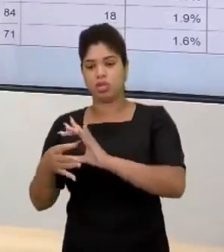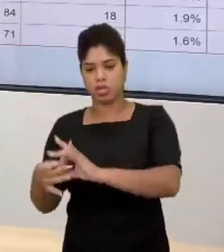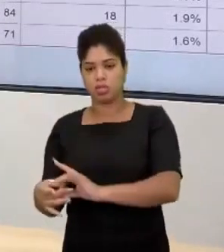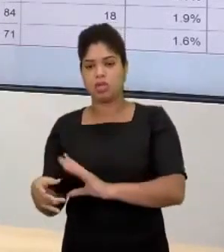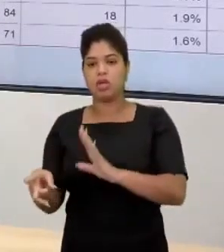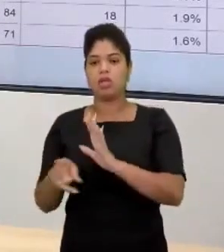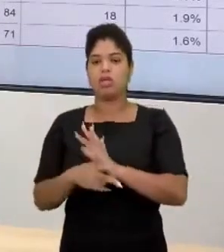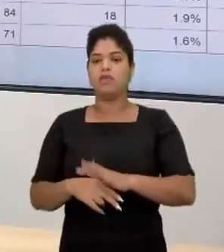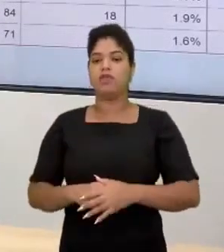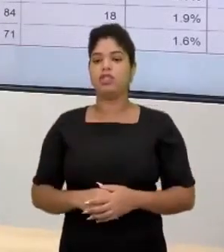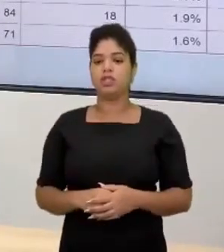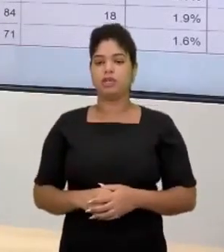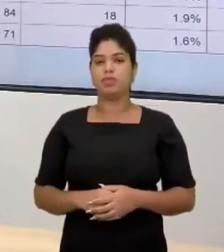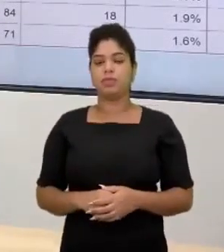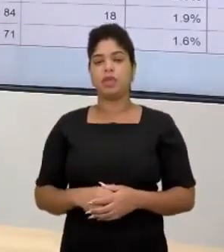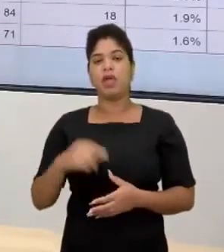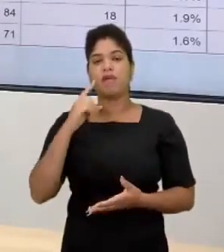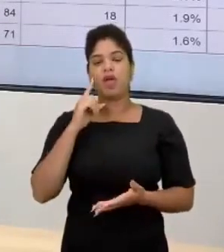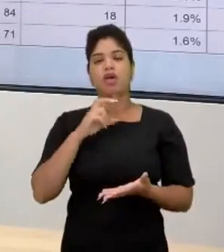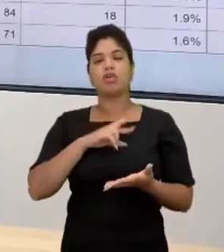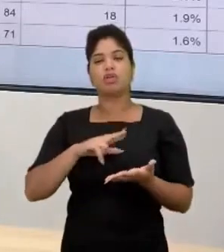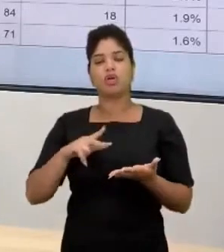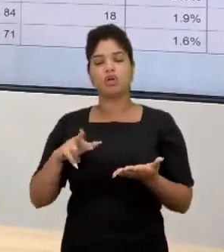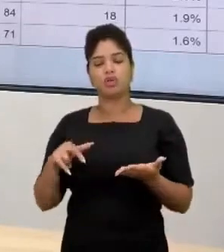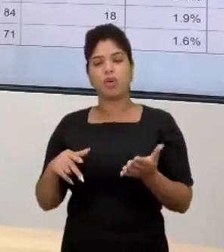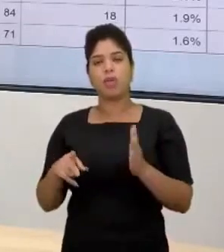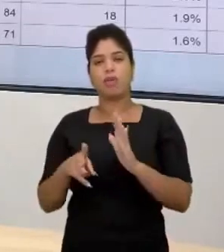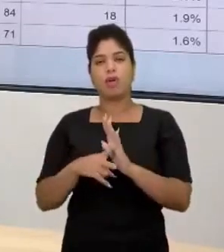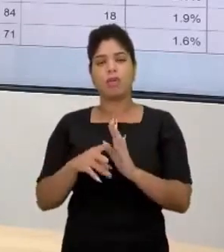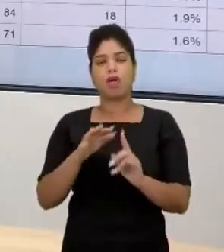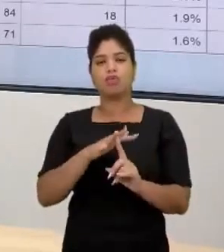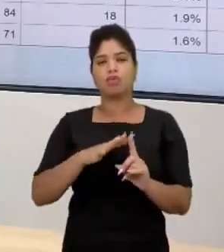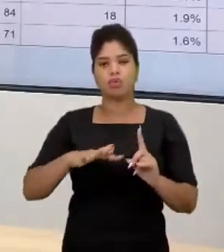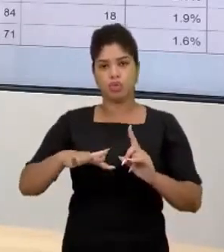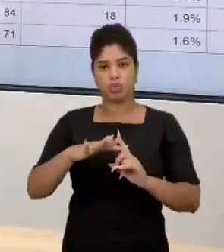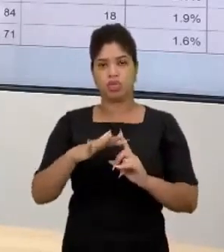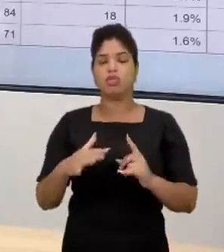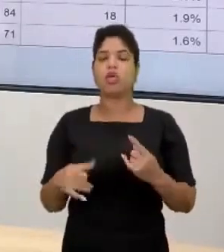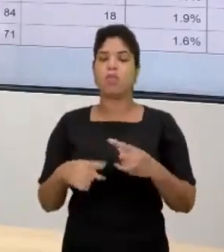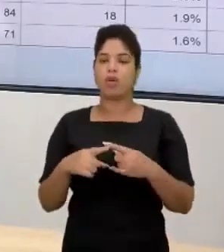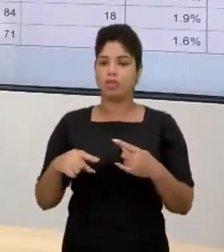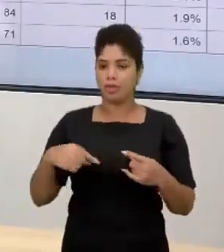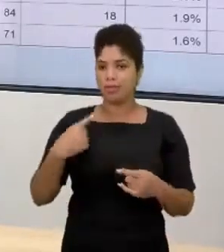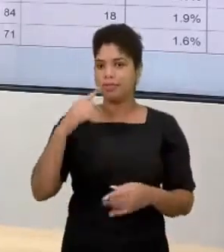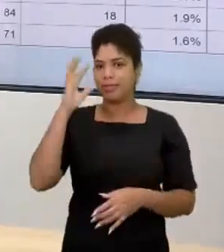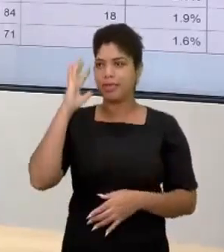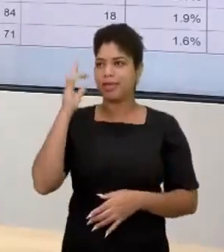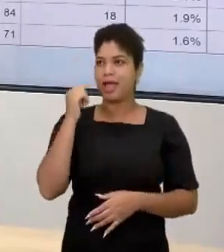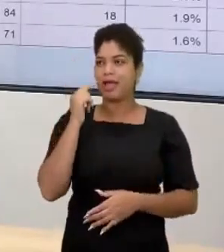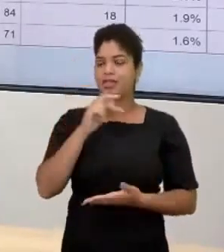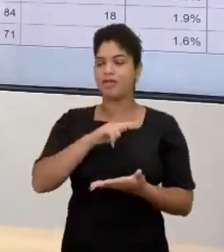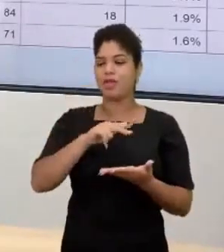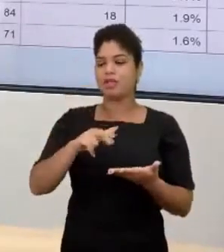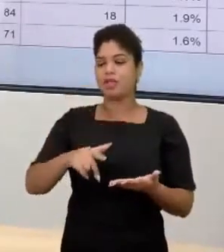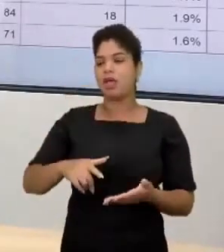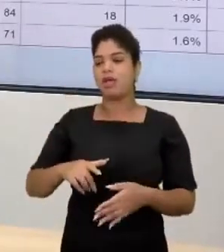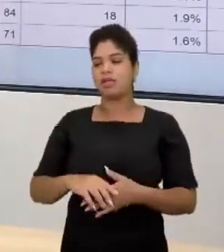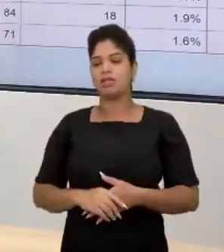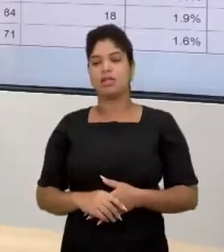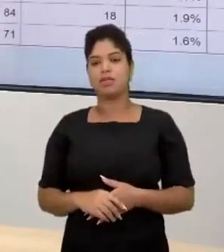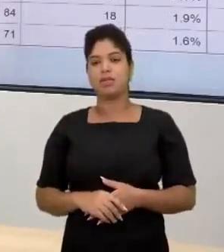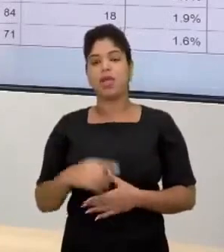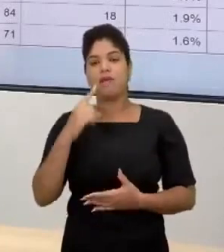tem que ser preservada, né? Porque aparentemente se acredita, né, ainda tem gente que acredita que tem abundância, né? Ela nunca